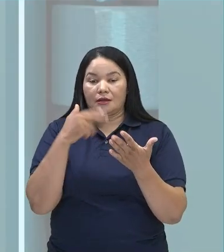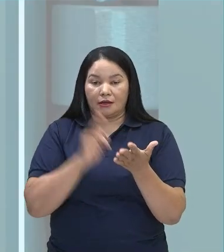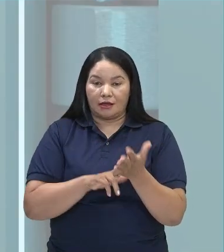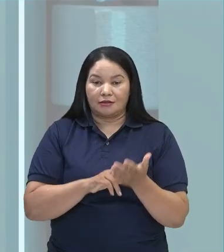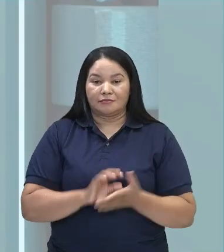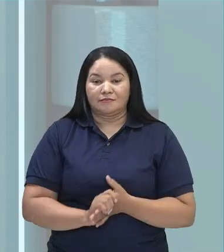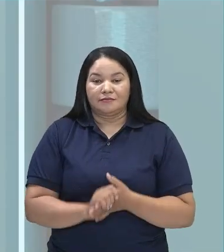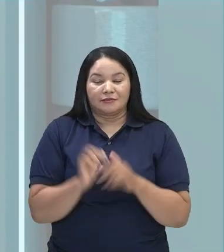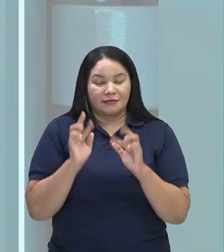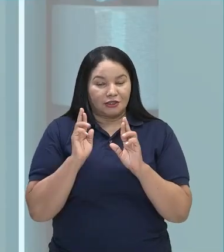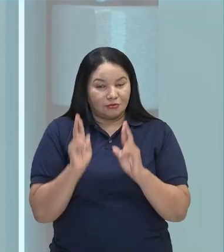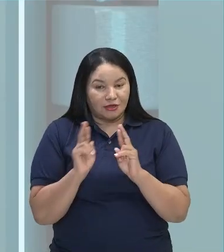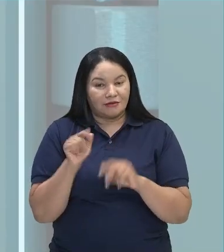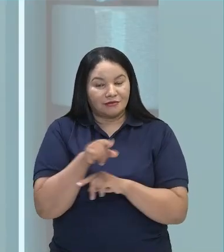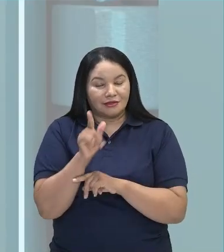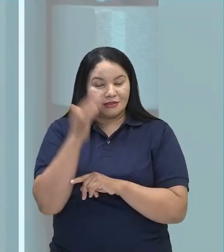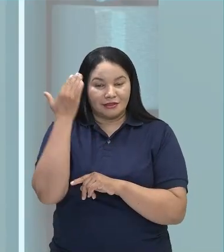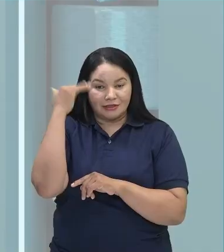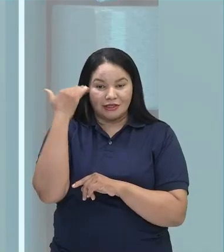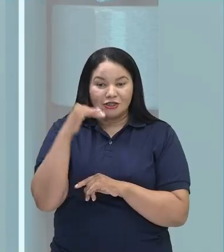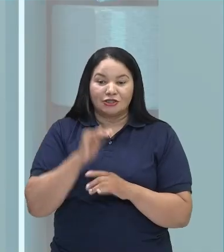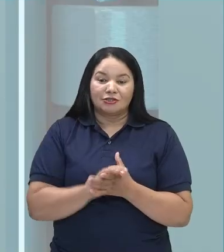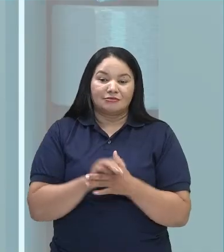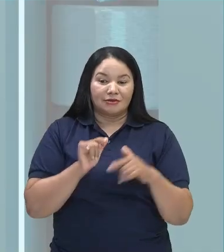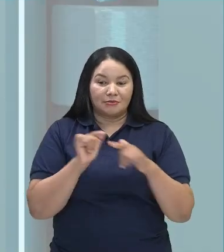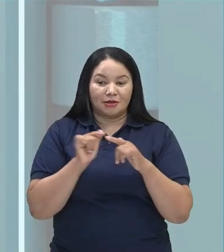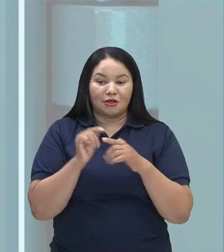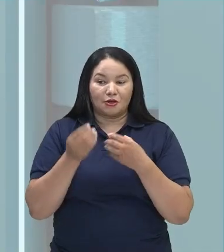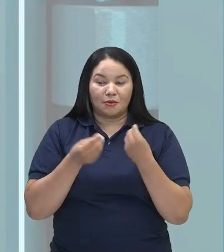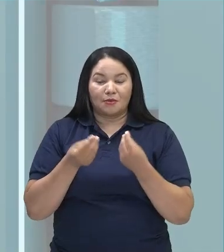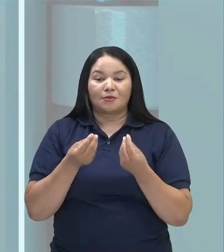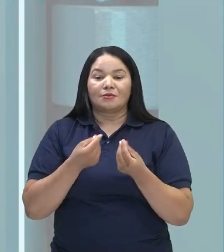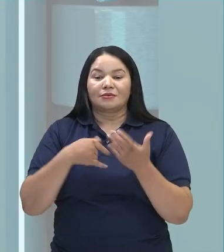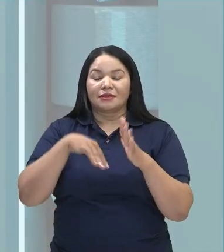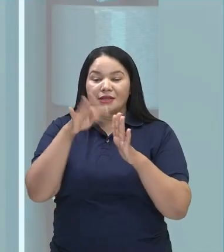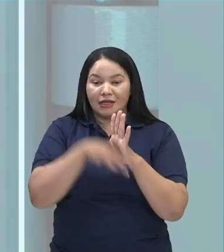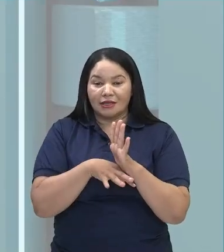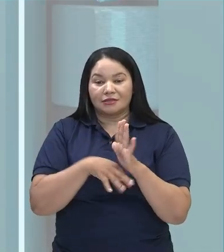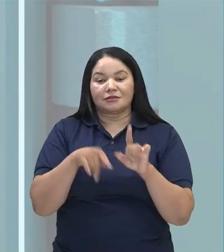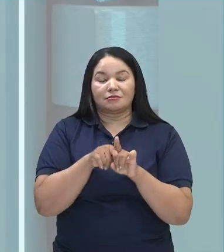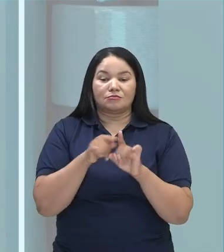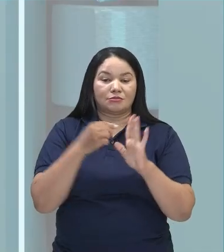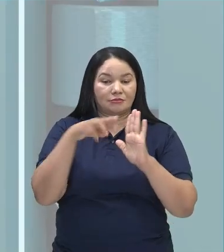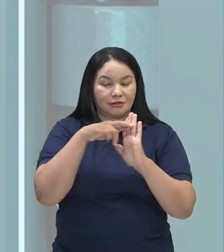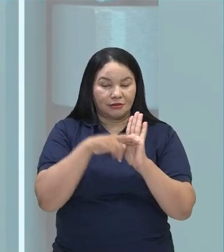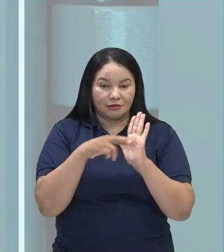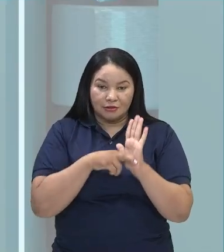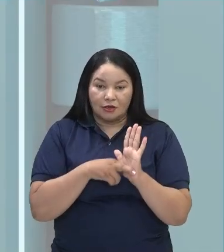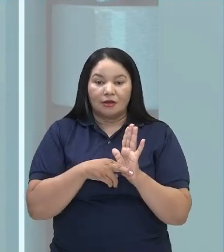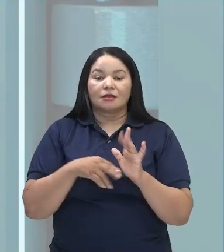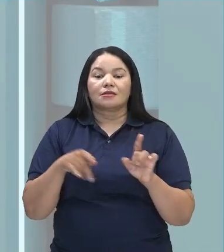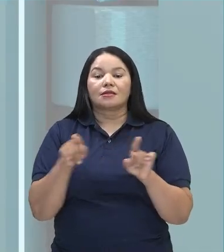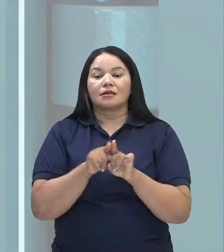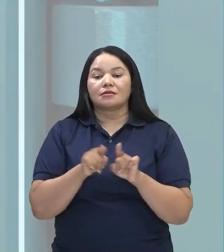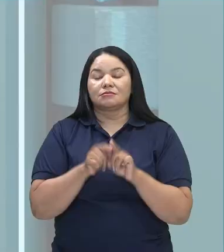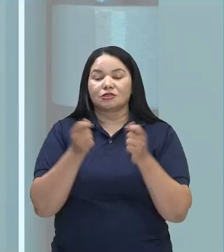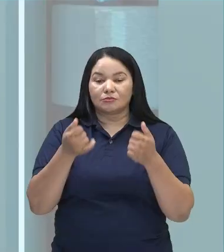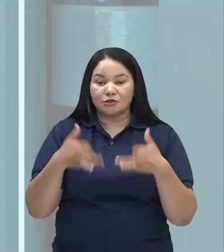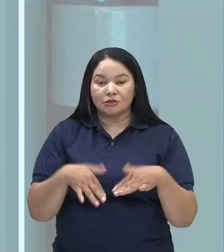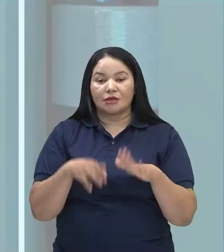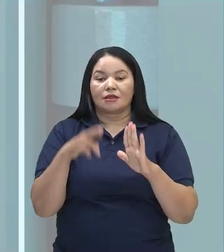espero que vocês tenham compreendido que nós trabalhamos aqui os textos normativos, que trabalha-se